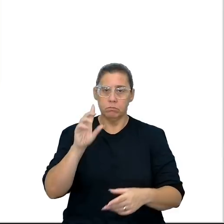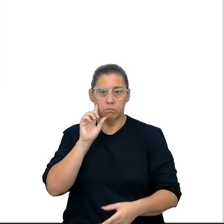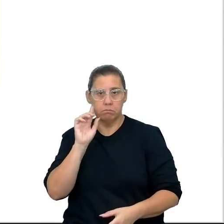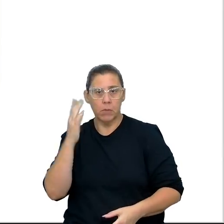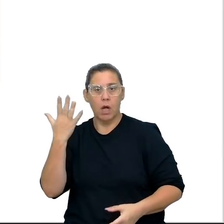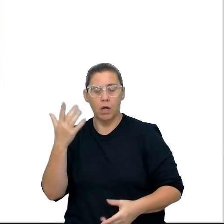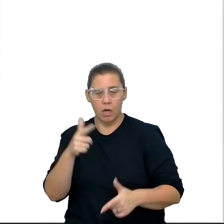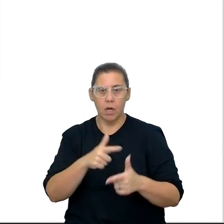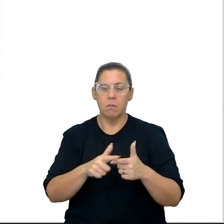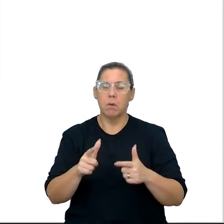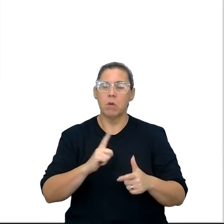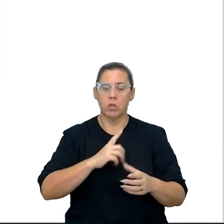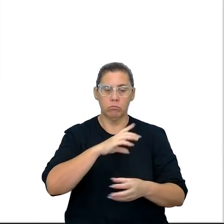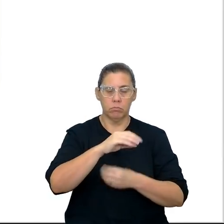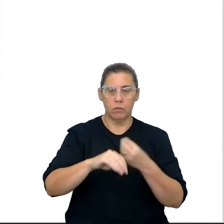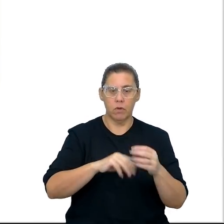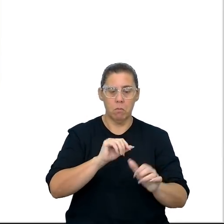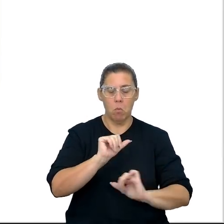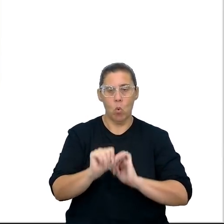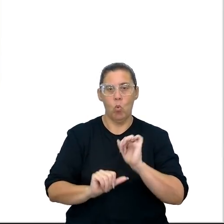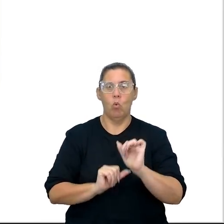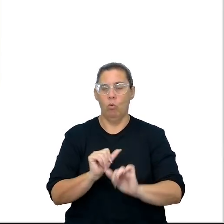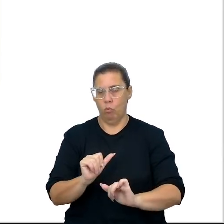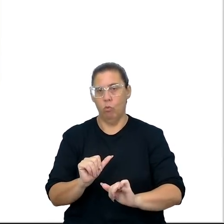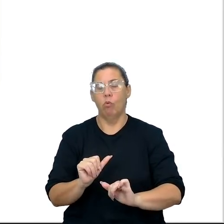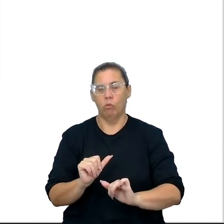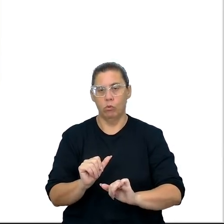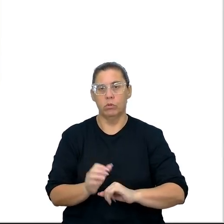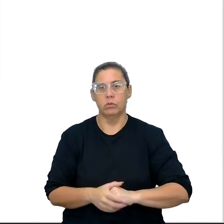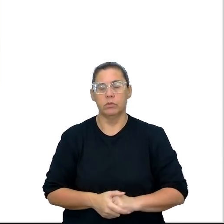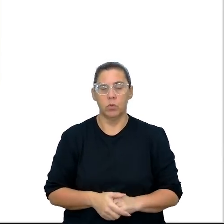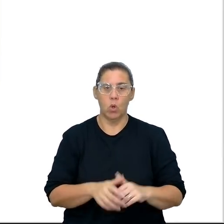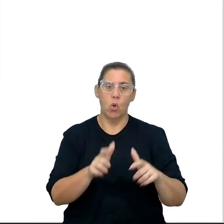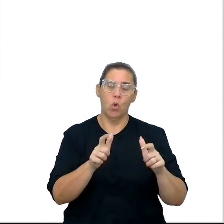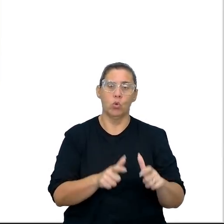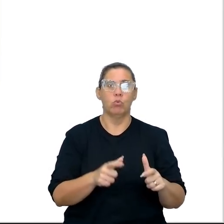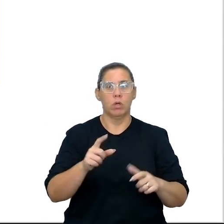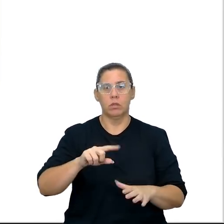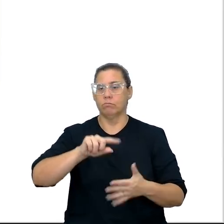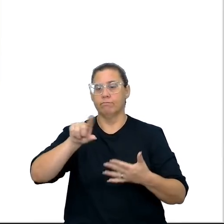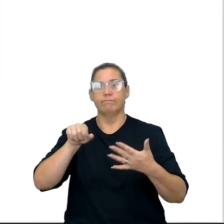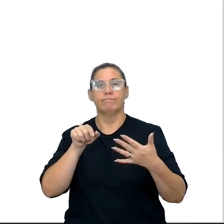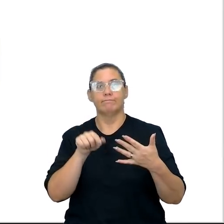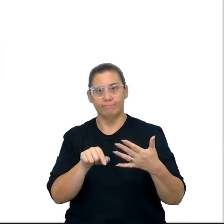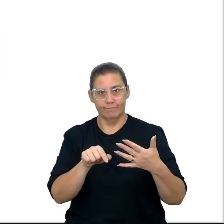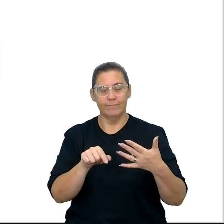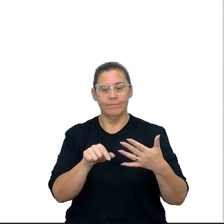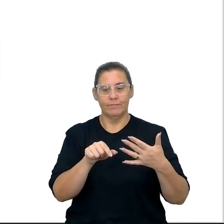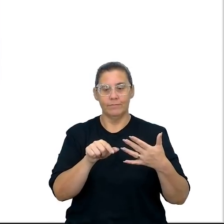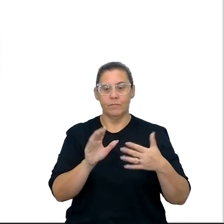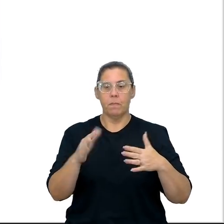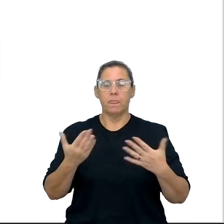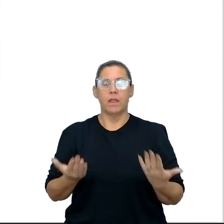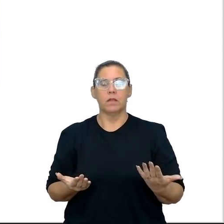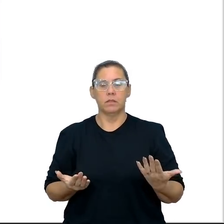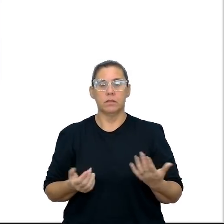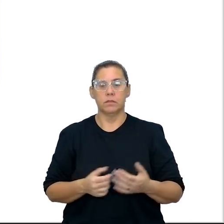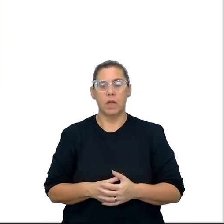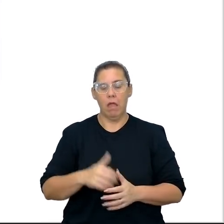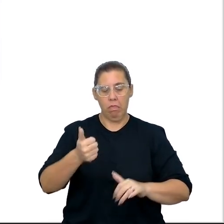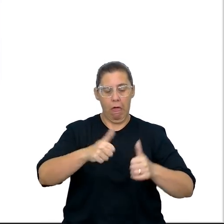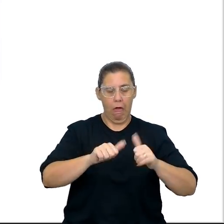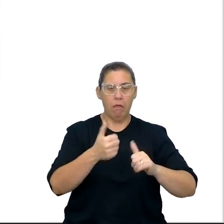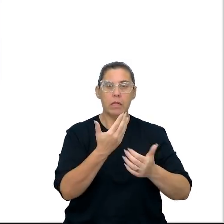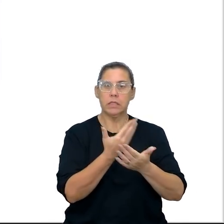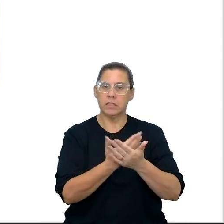de problemas que envolvam a mudança no lugar da incógnita, né? Então, a análise das aulas, ela